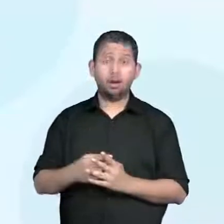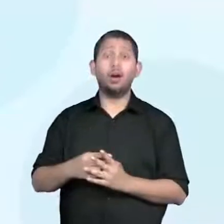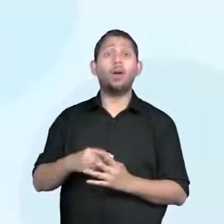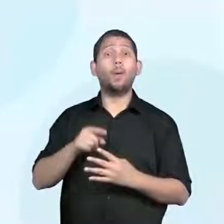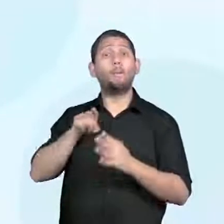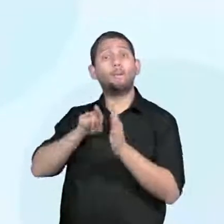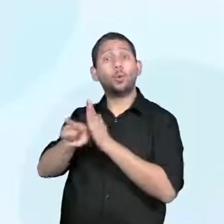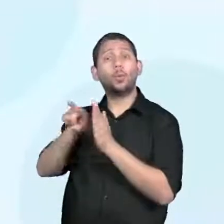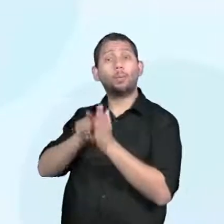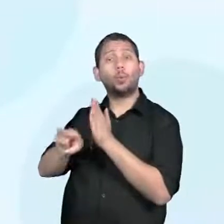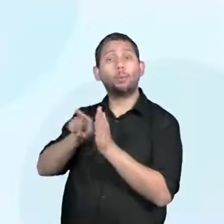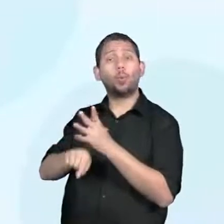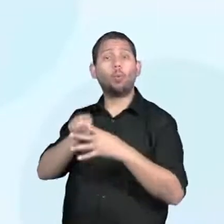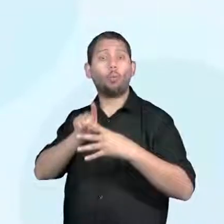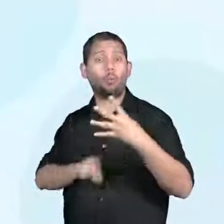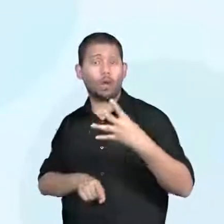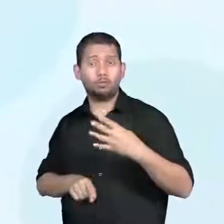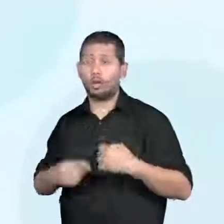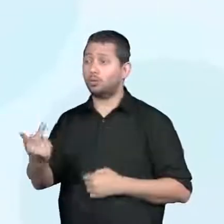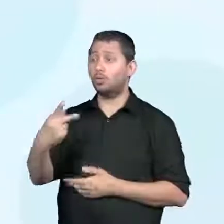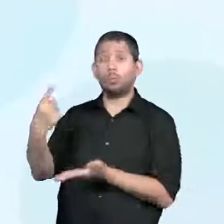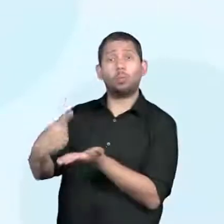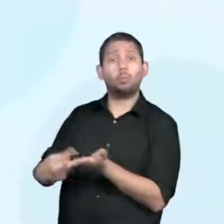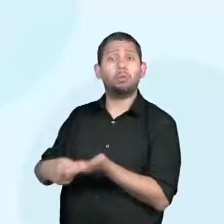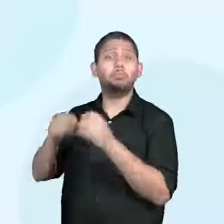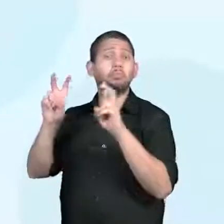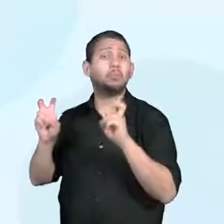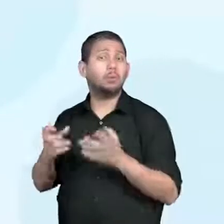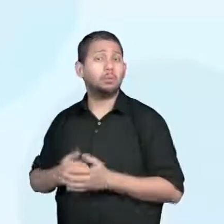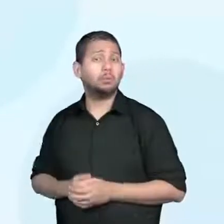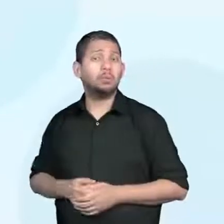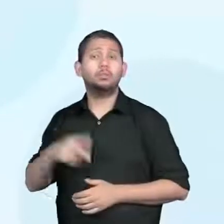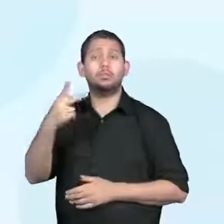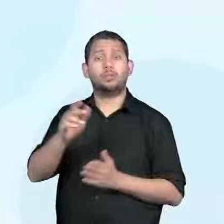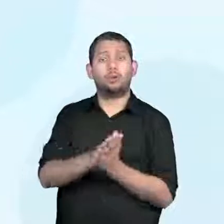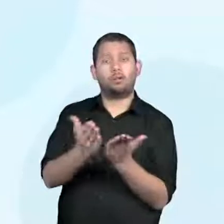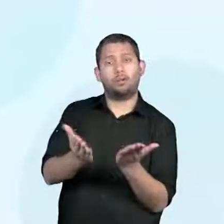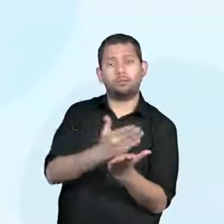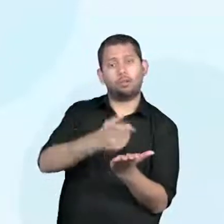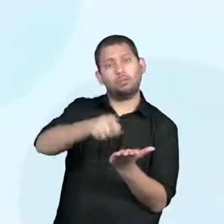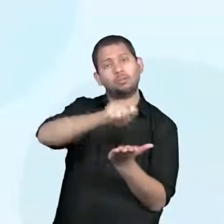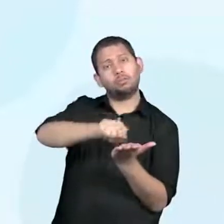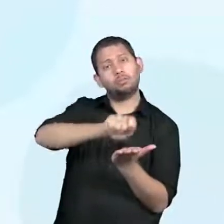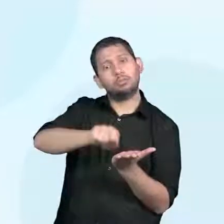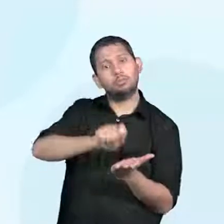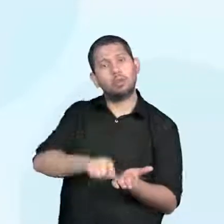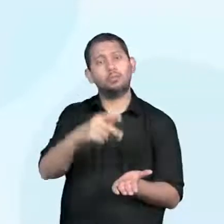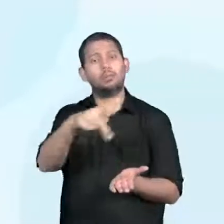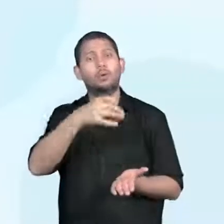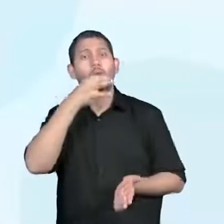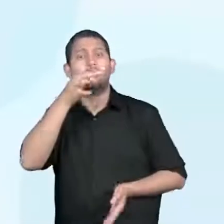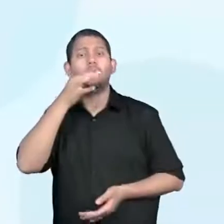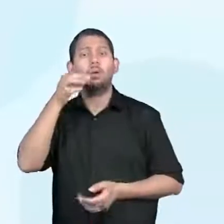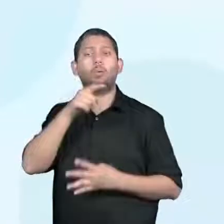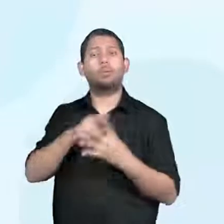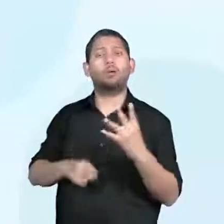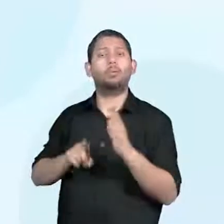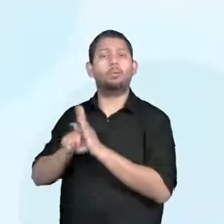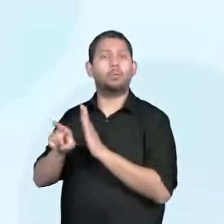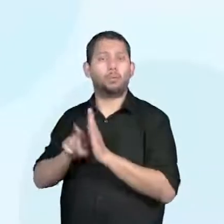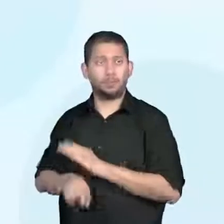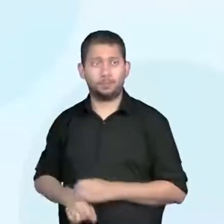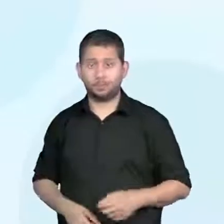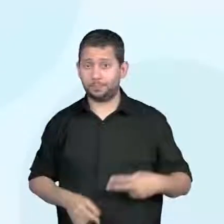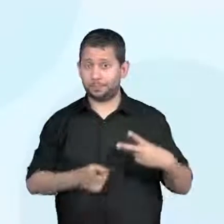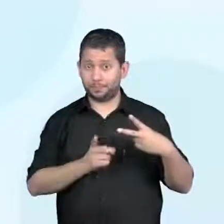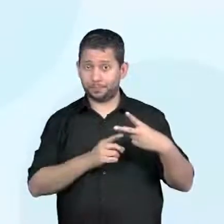e combinem o assunto que gostaria de tratar. Escreva em seu caderno quais foram os assuntos que acharem importantes.